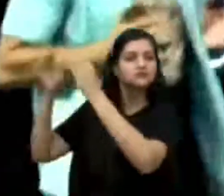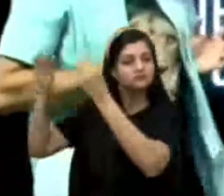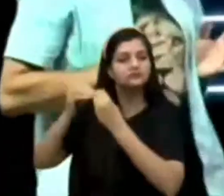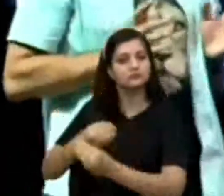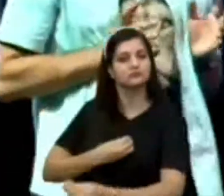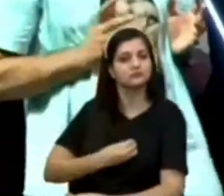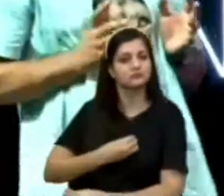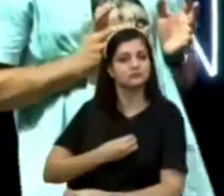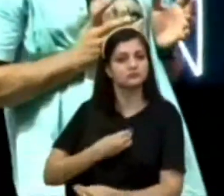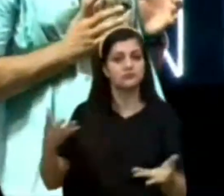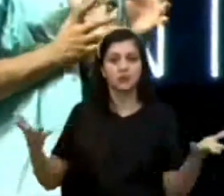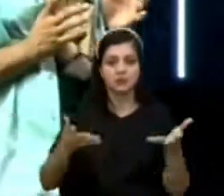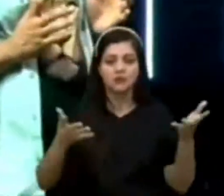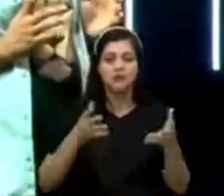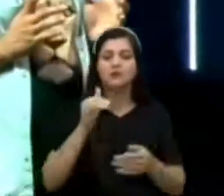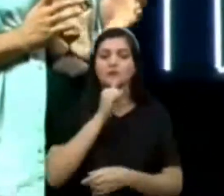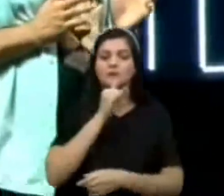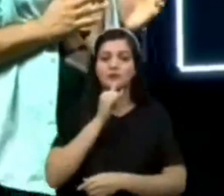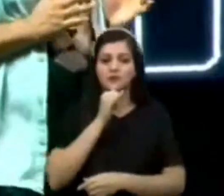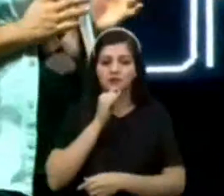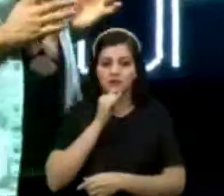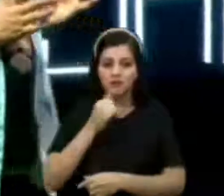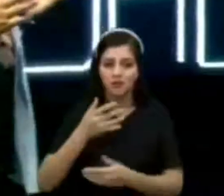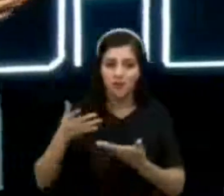um exemplo disso, né?